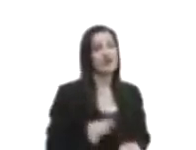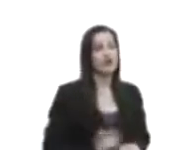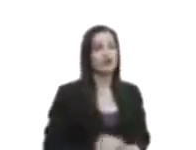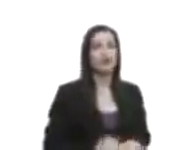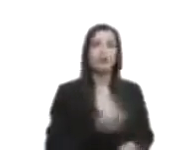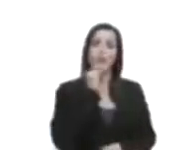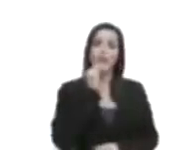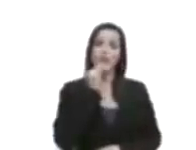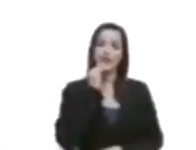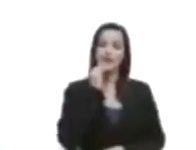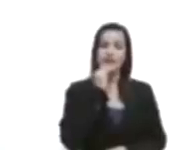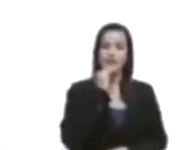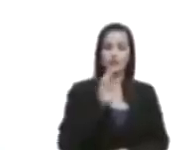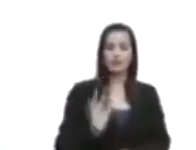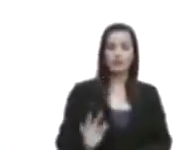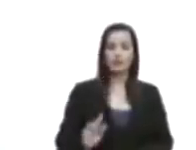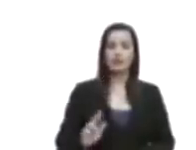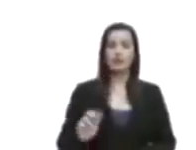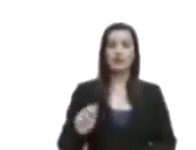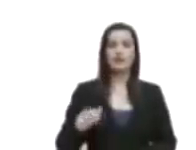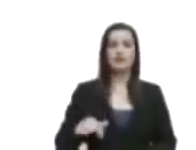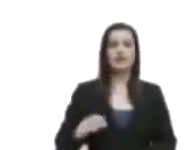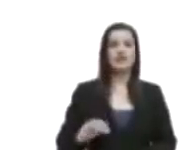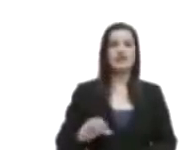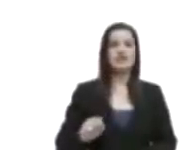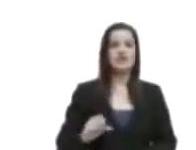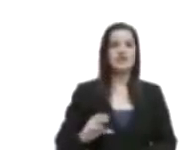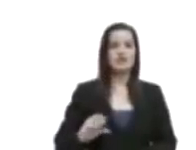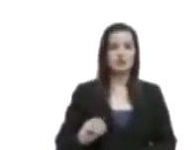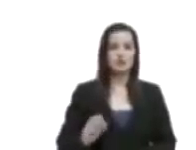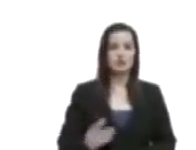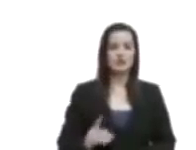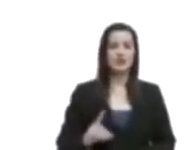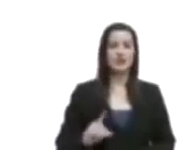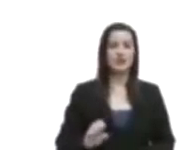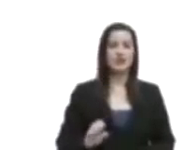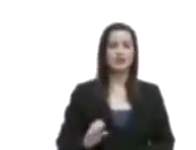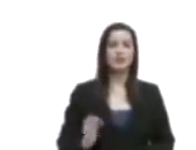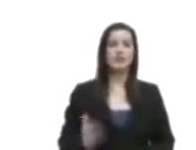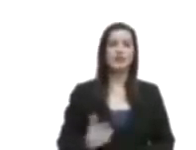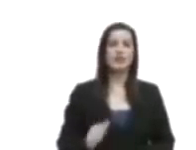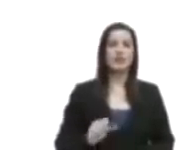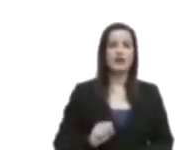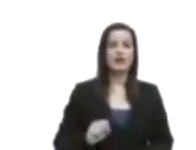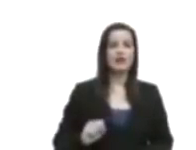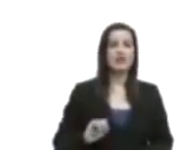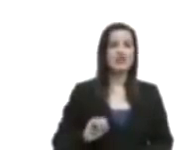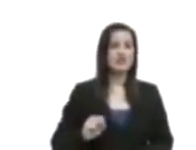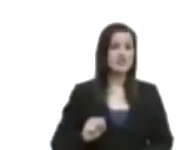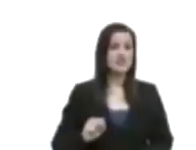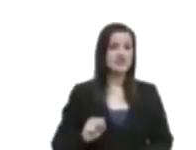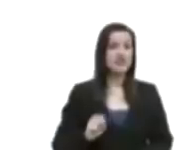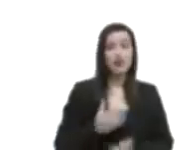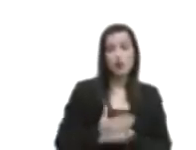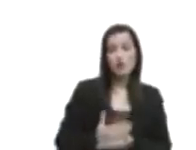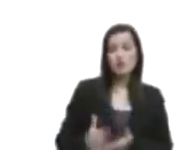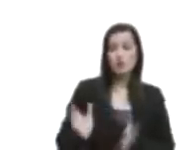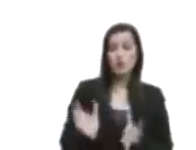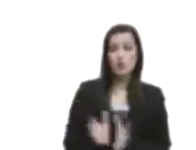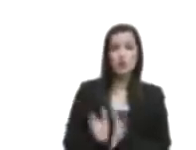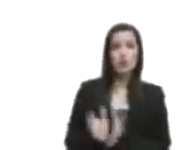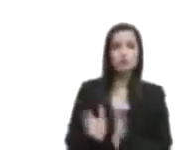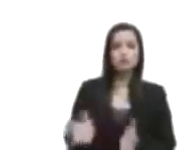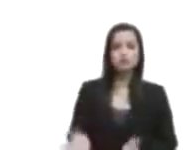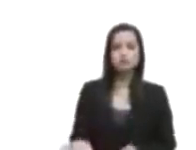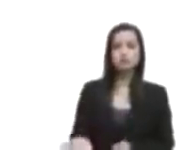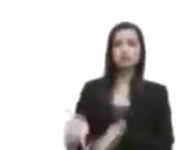de Assis, por exemplo, cometeu esse erro, e daí surgiu essa ordem dos franciscanos, que espiritualidade